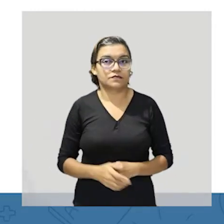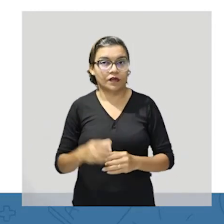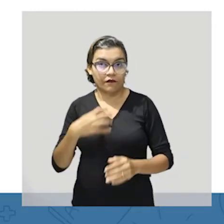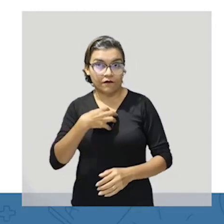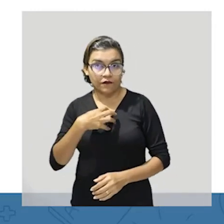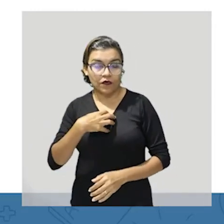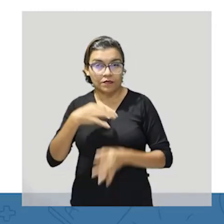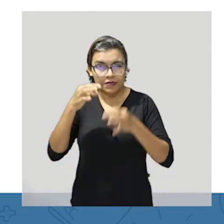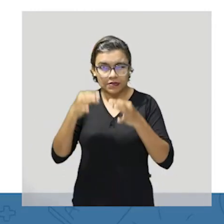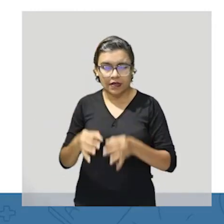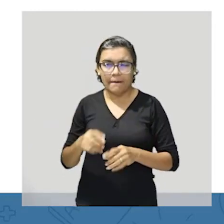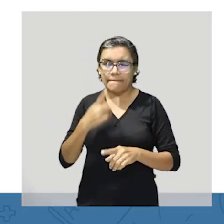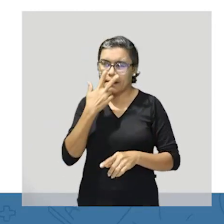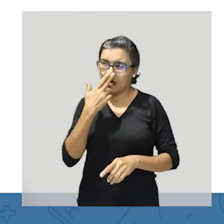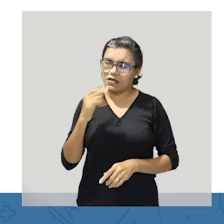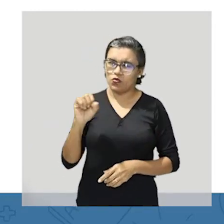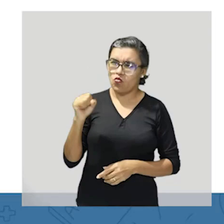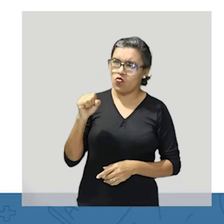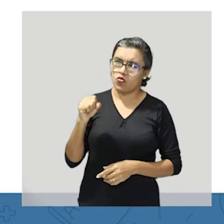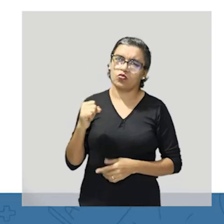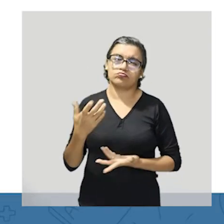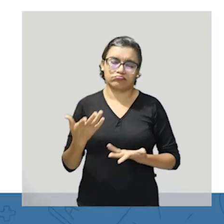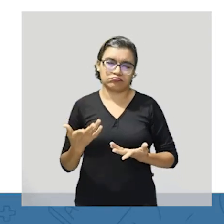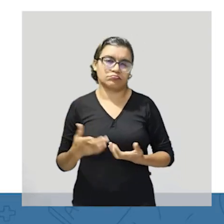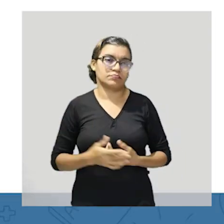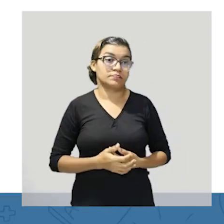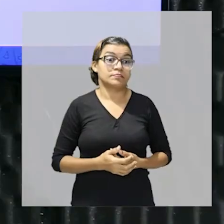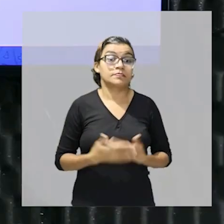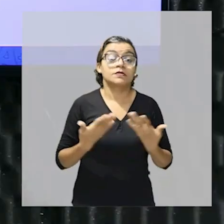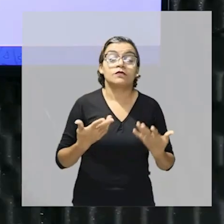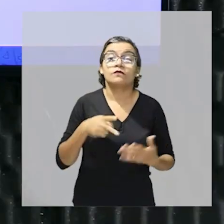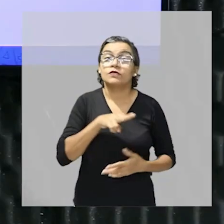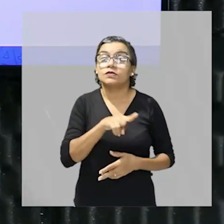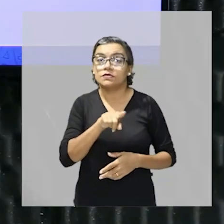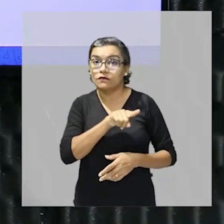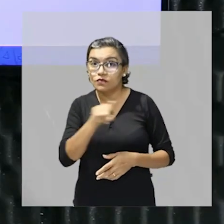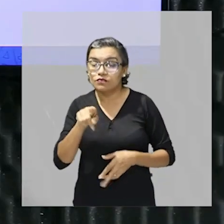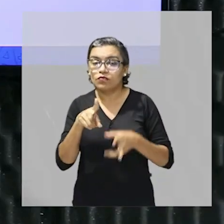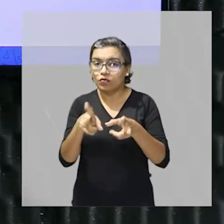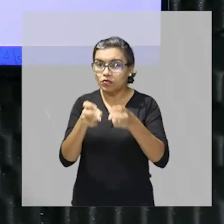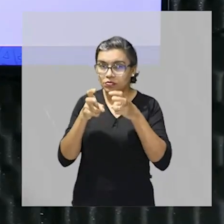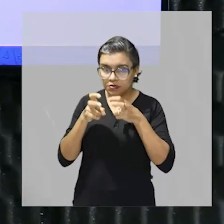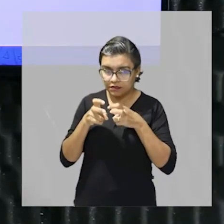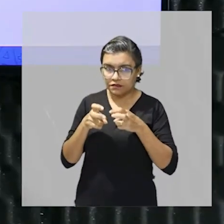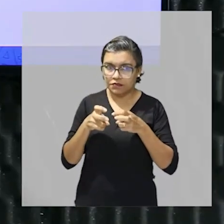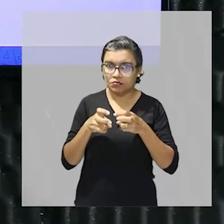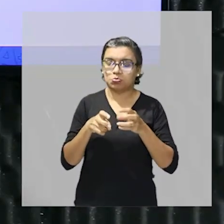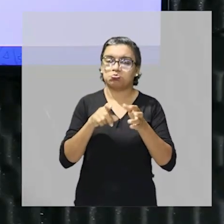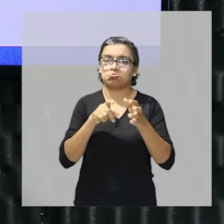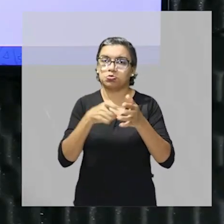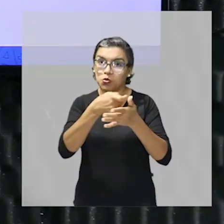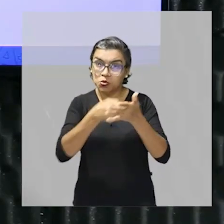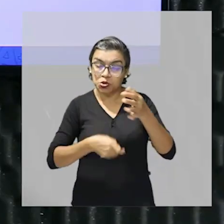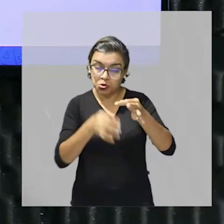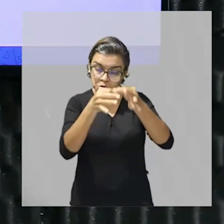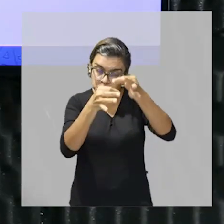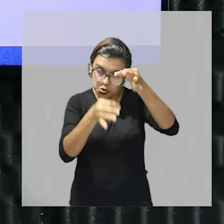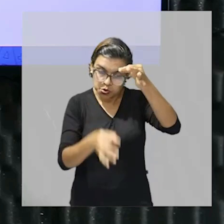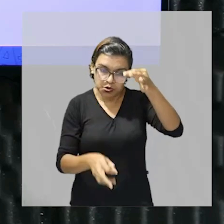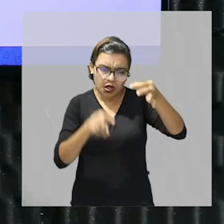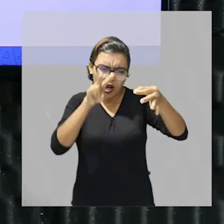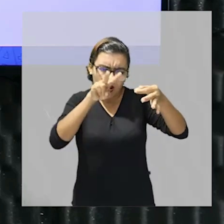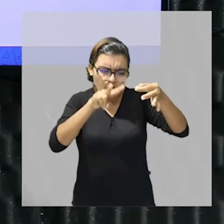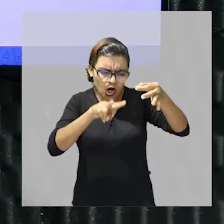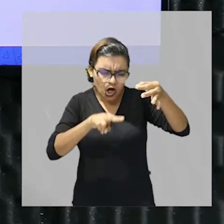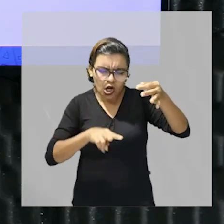dele eram 8 parágrafos, tá bom? Então você vai observar que num texto extenso como esse, você não vai fazer a leitura